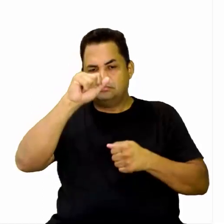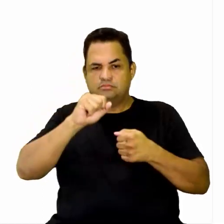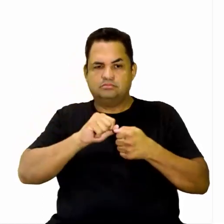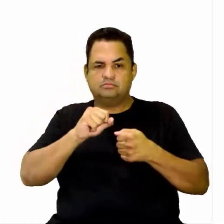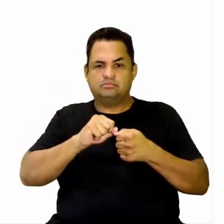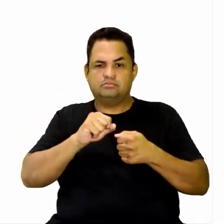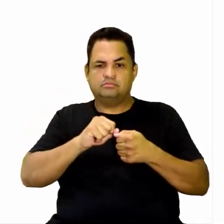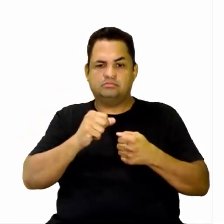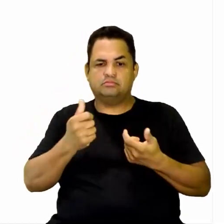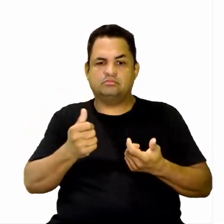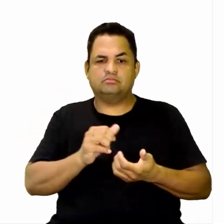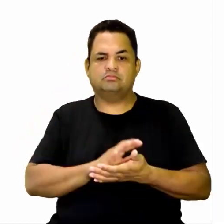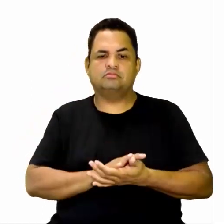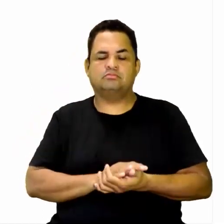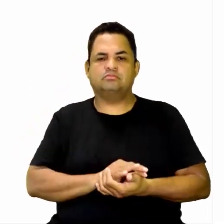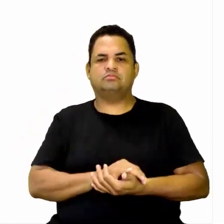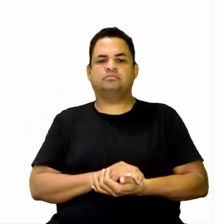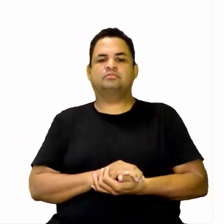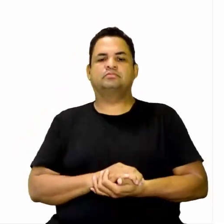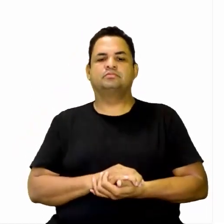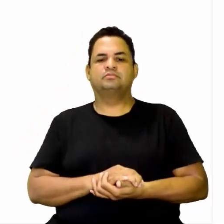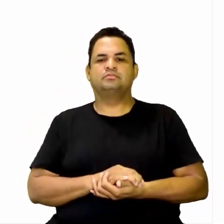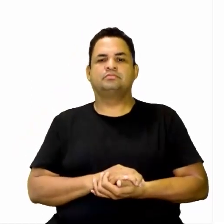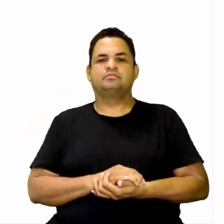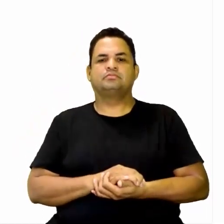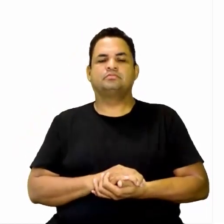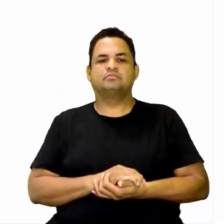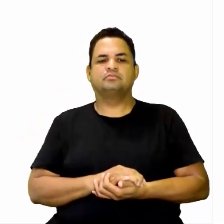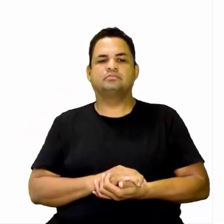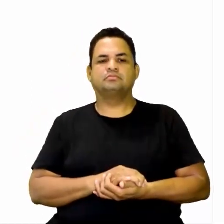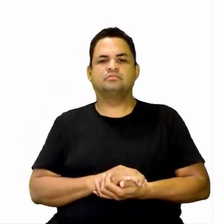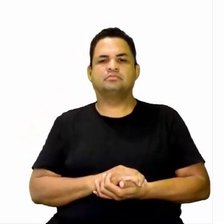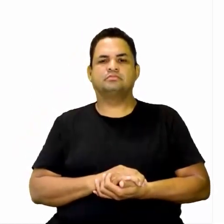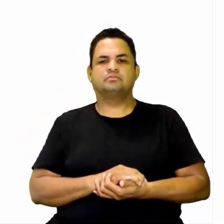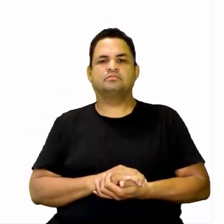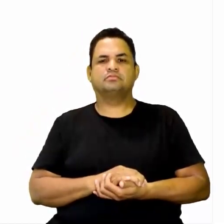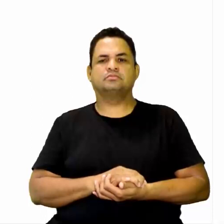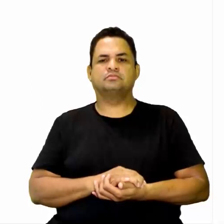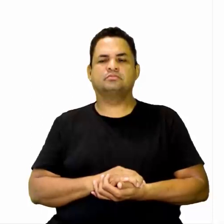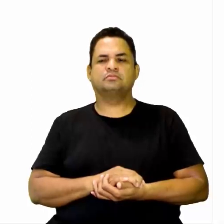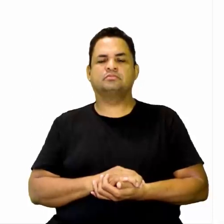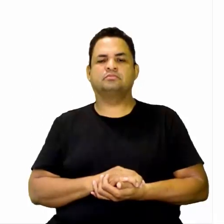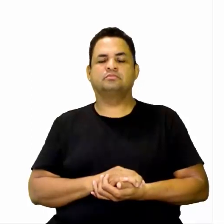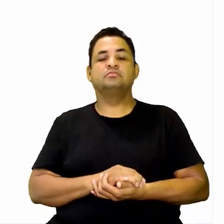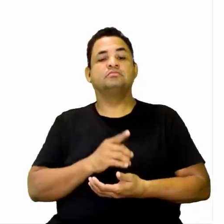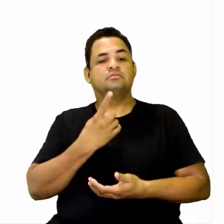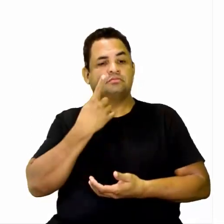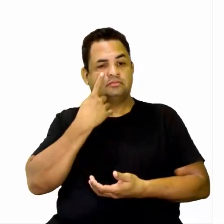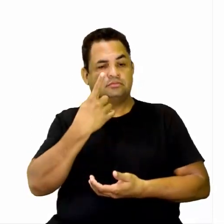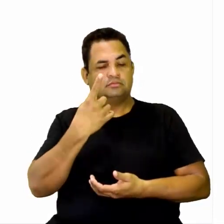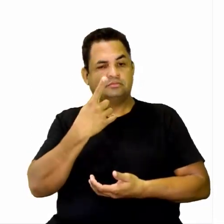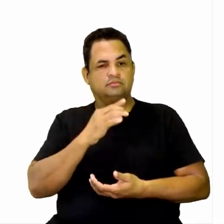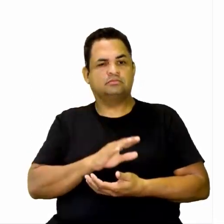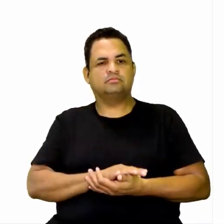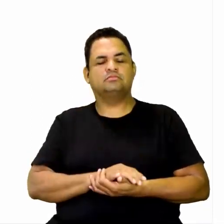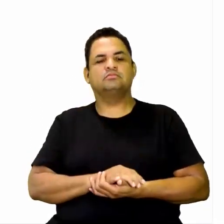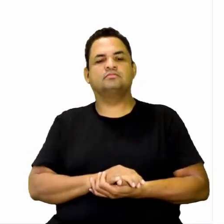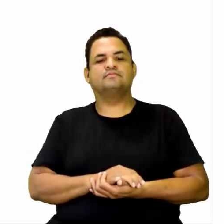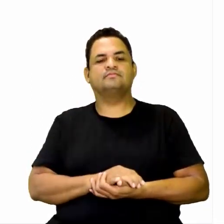fazendo para você, né? Então, vocês estão vendo que nós aqui estamos